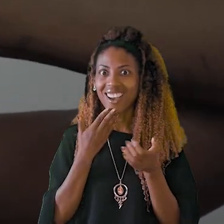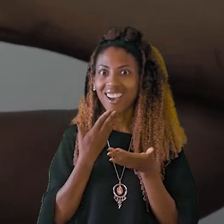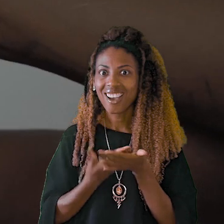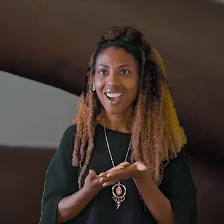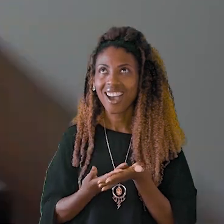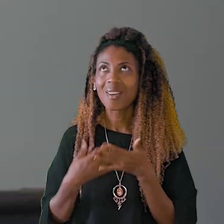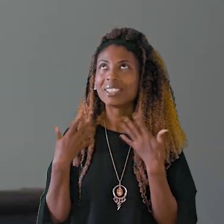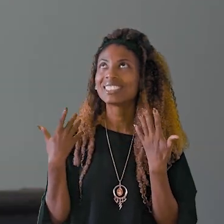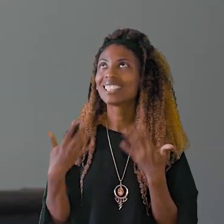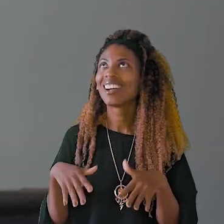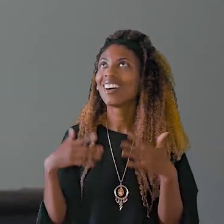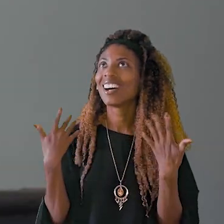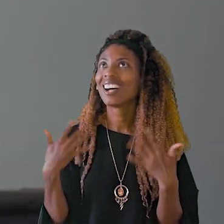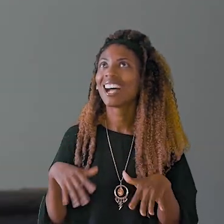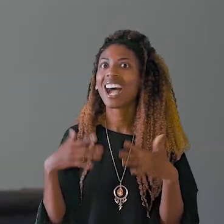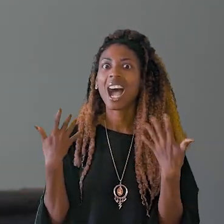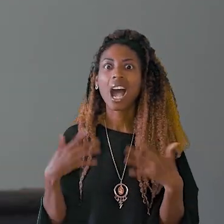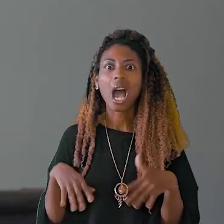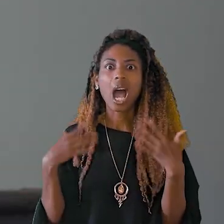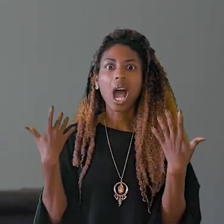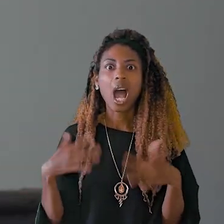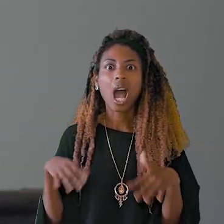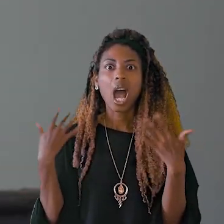Ai, Senhor amado, eu fiquei desesperada.